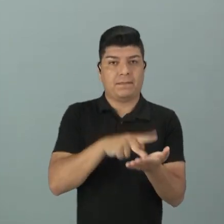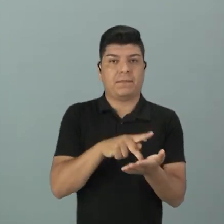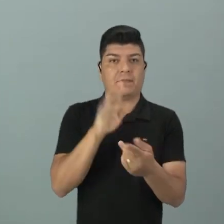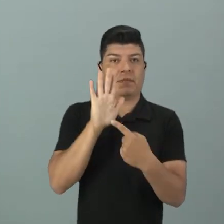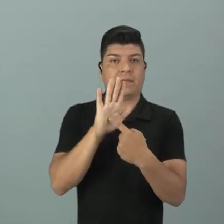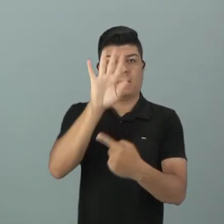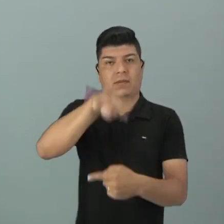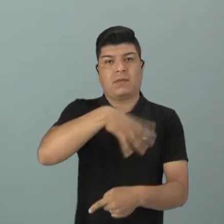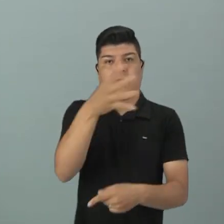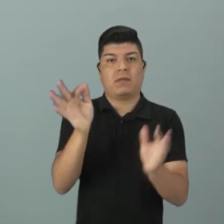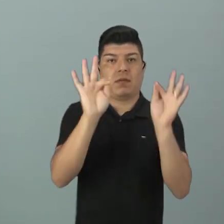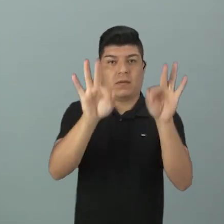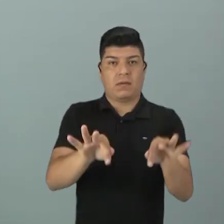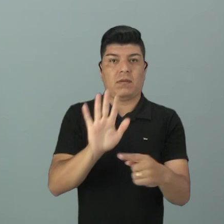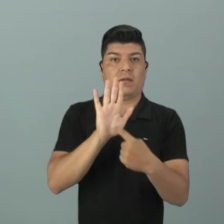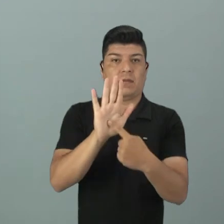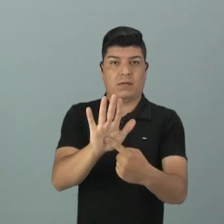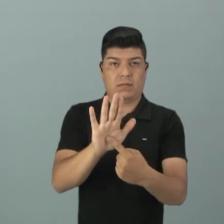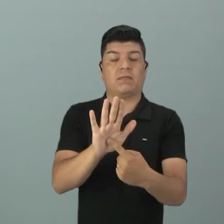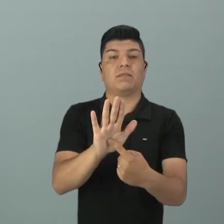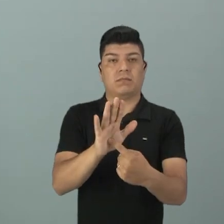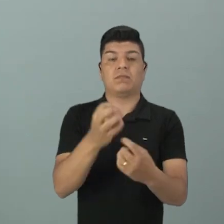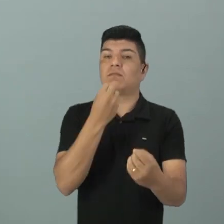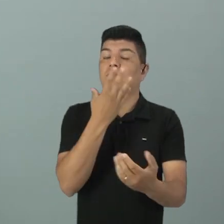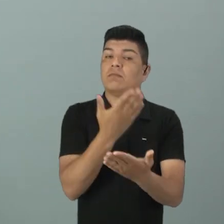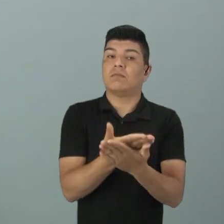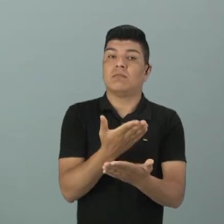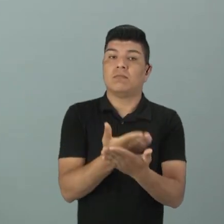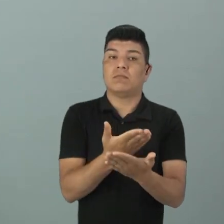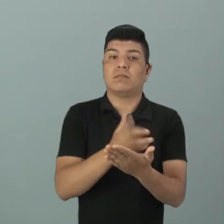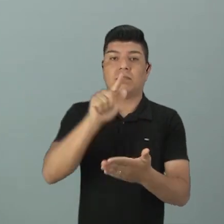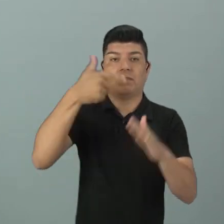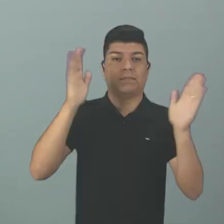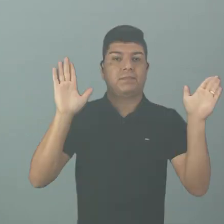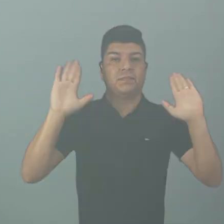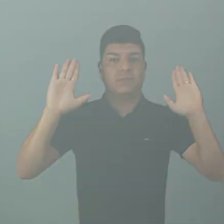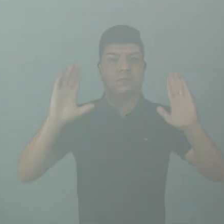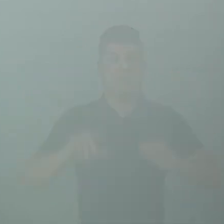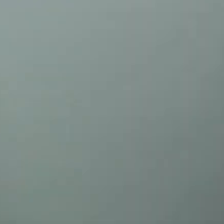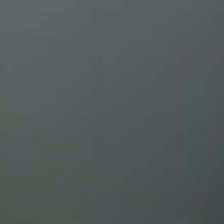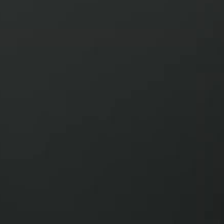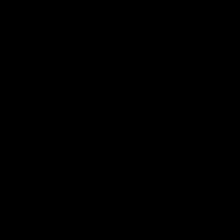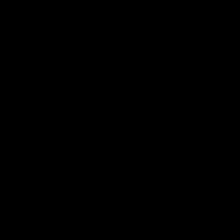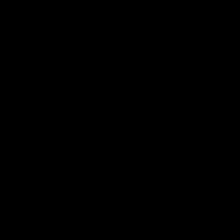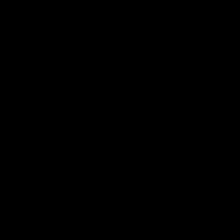nessa última tabela aí que nós mostramos. Então, bons estudos e até a próxima!